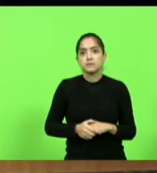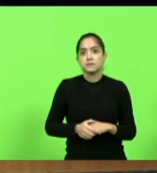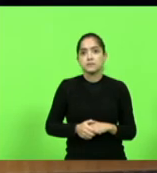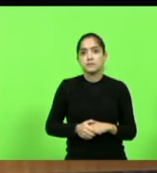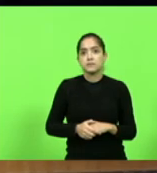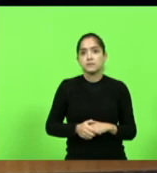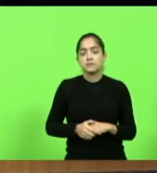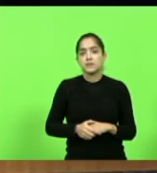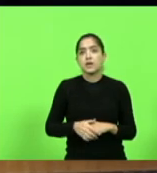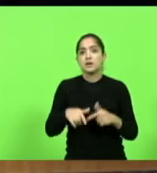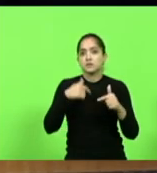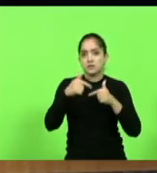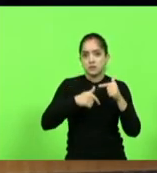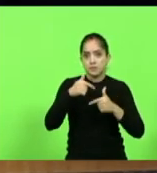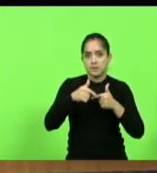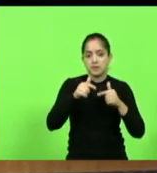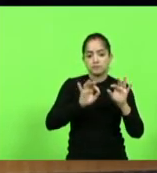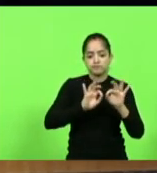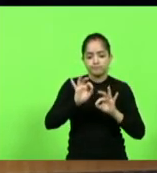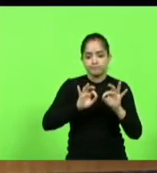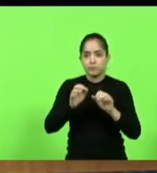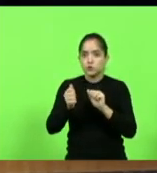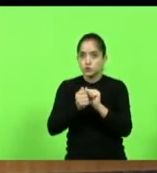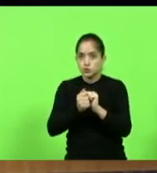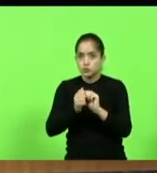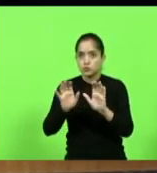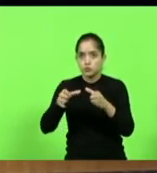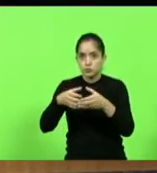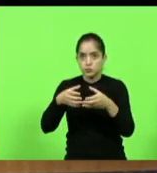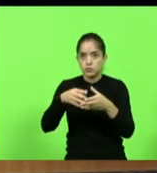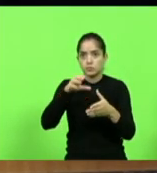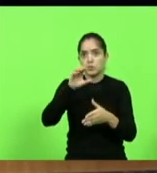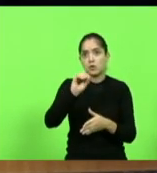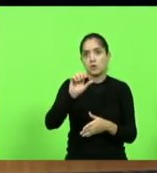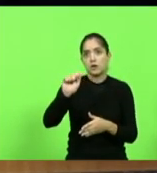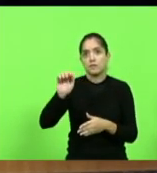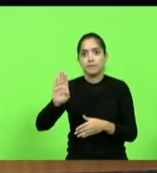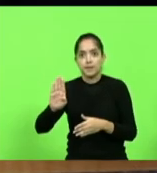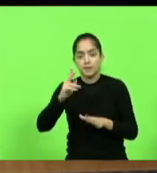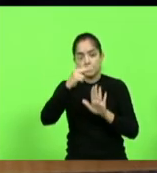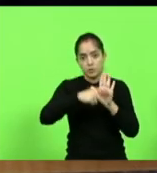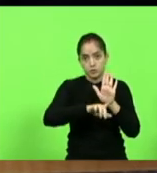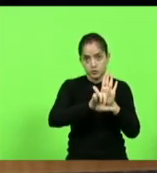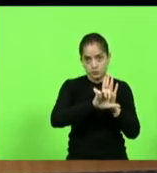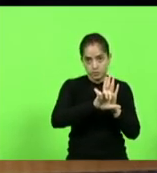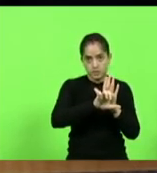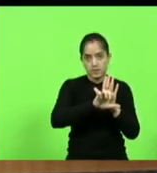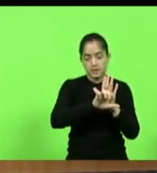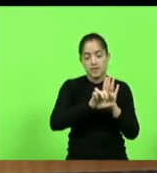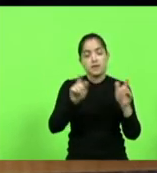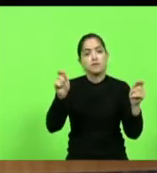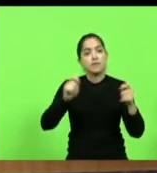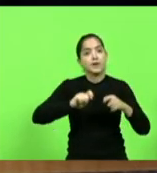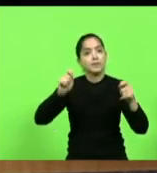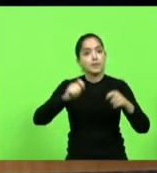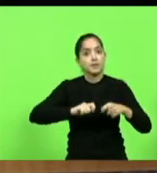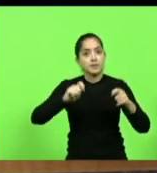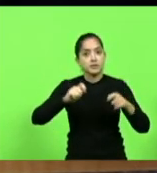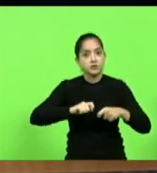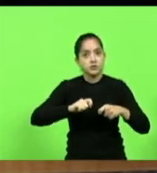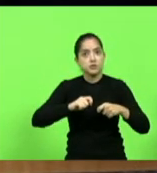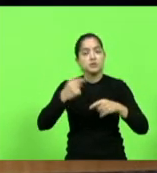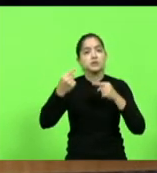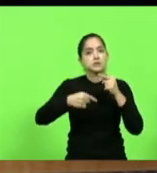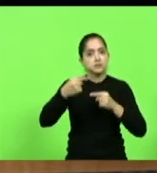Nós estamos trabalhando, junto com a OAB, esse projeto de lei. Projeto de lei que vai permitir que se